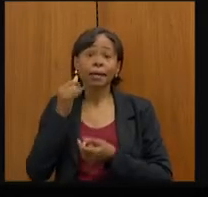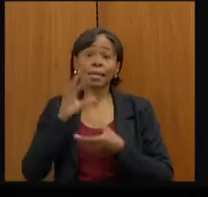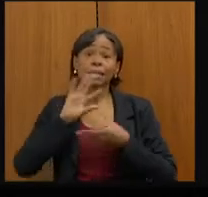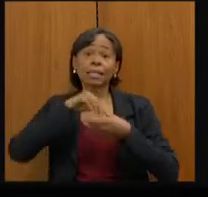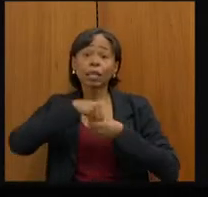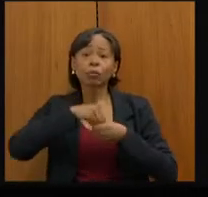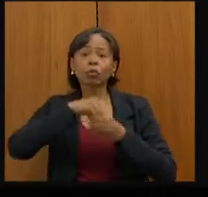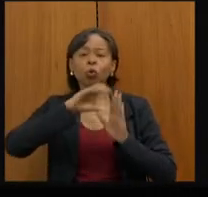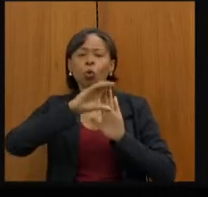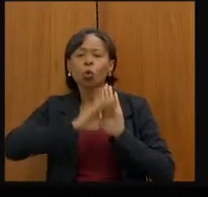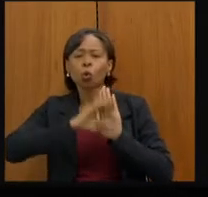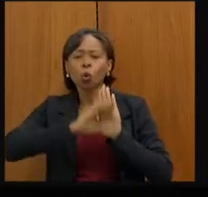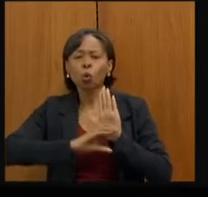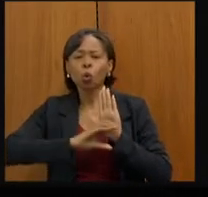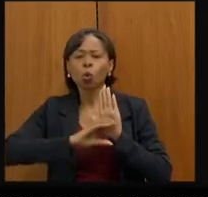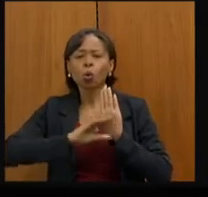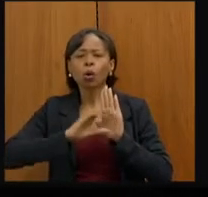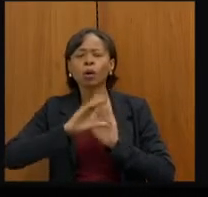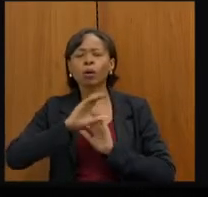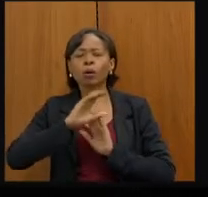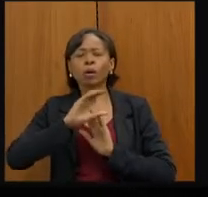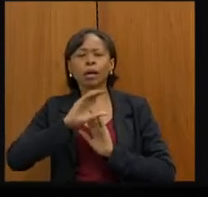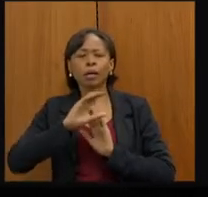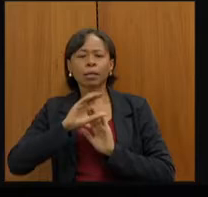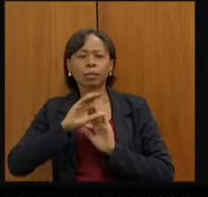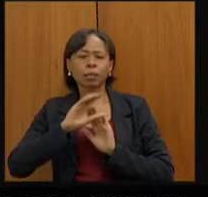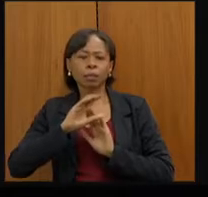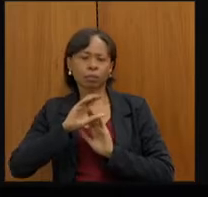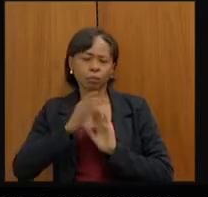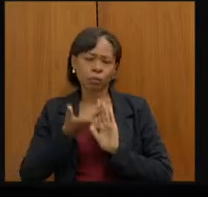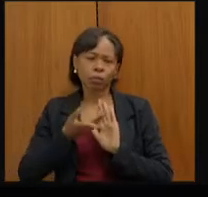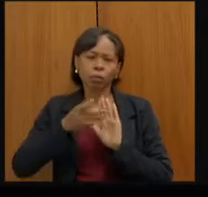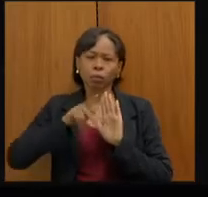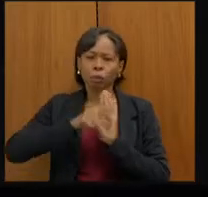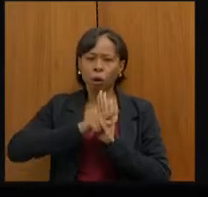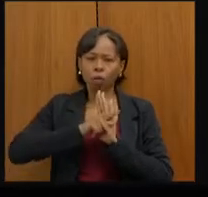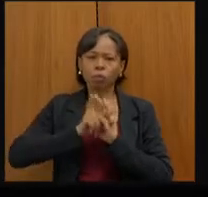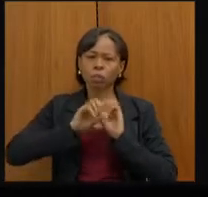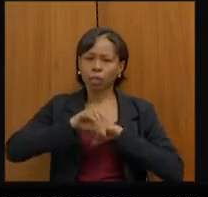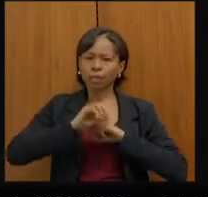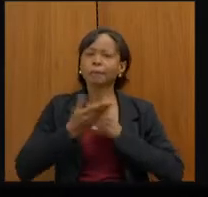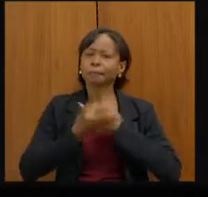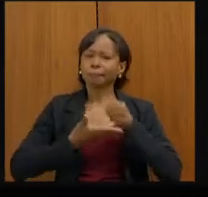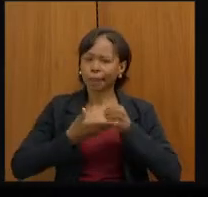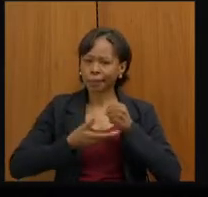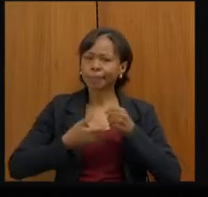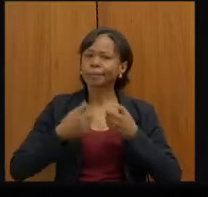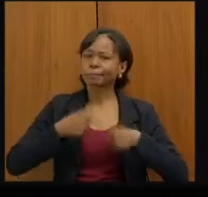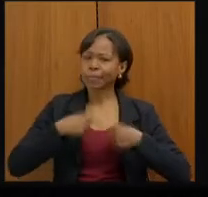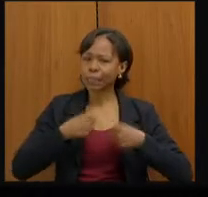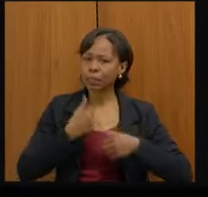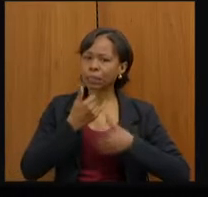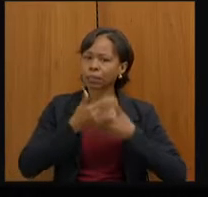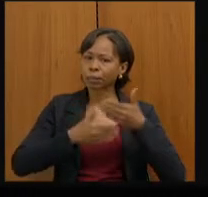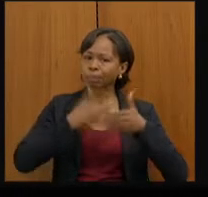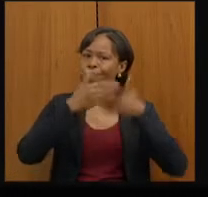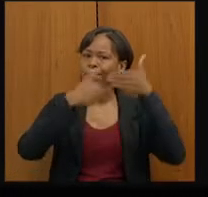educação base é fundamental e nós precisamos avançar pode passar por favor